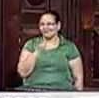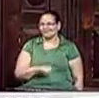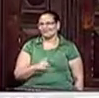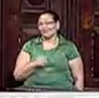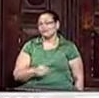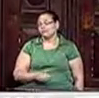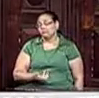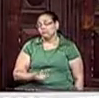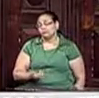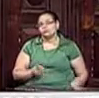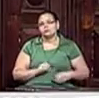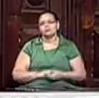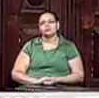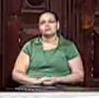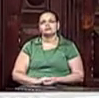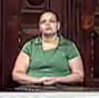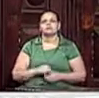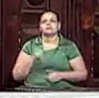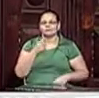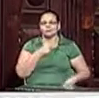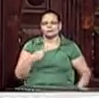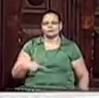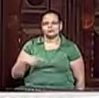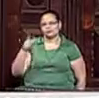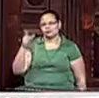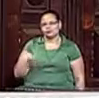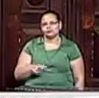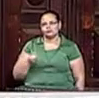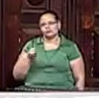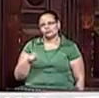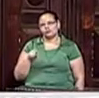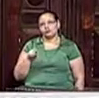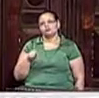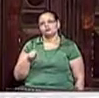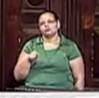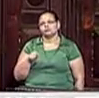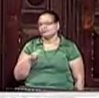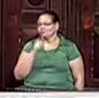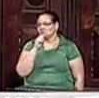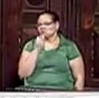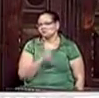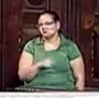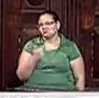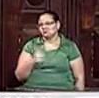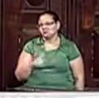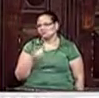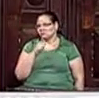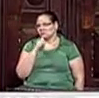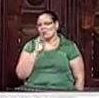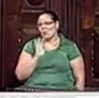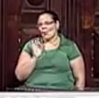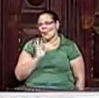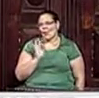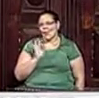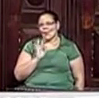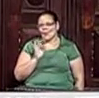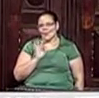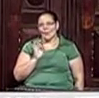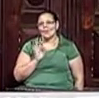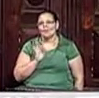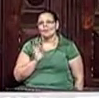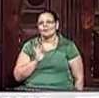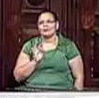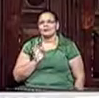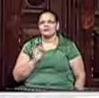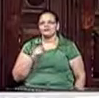insensibilidade. Um presidente que não tem nenhum apreço